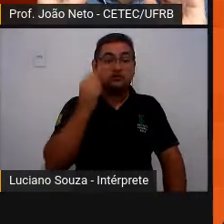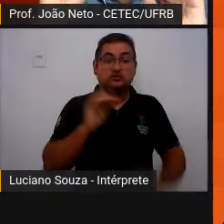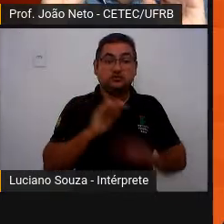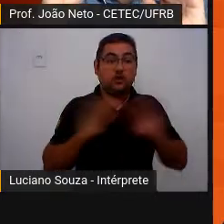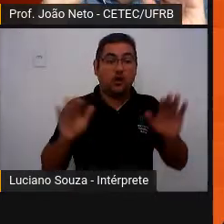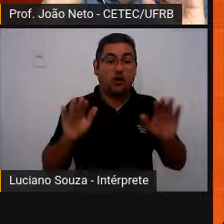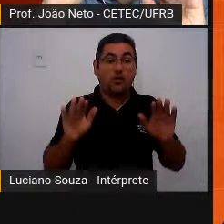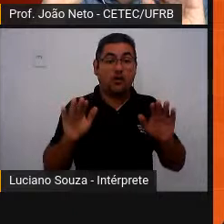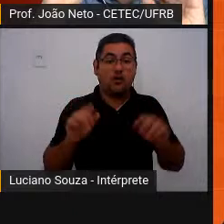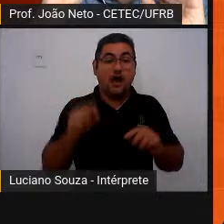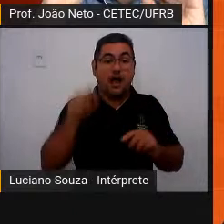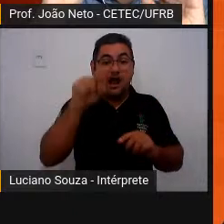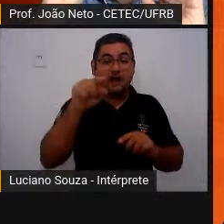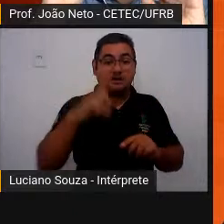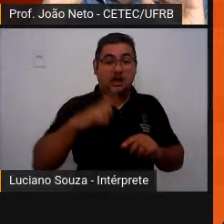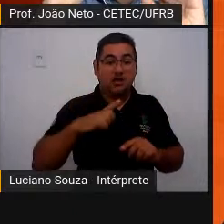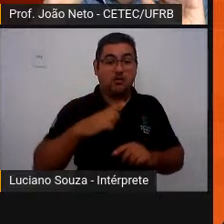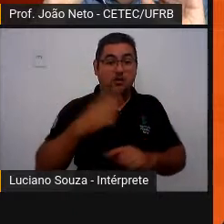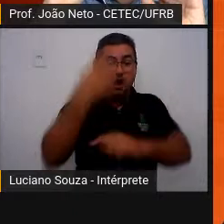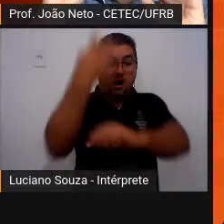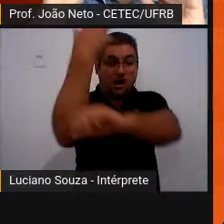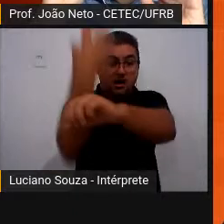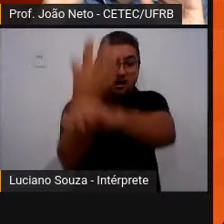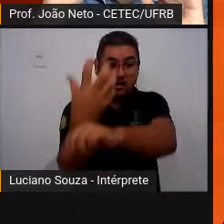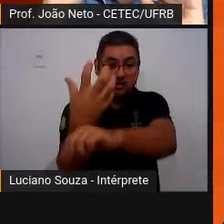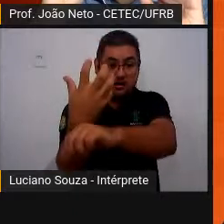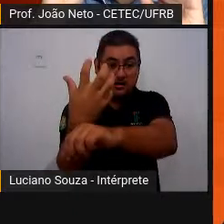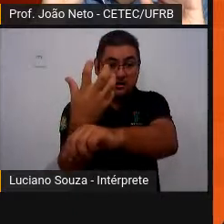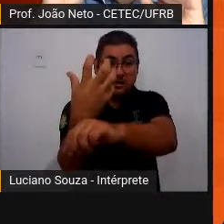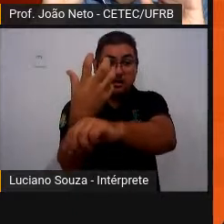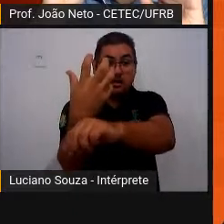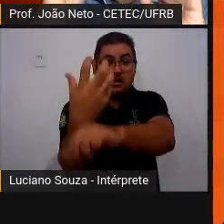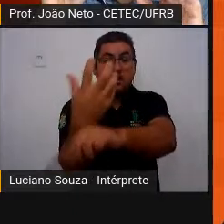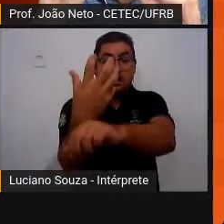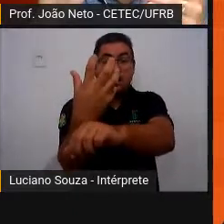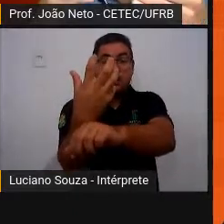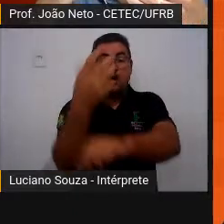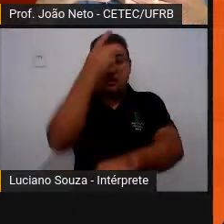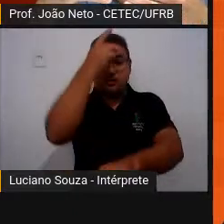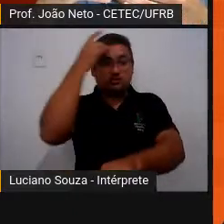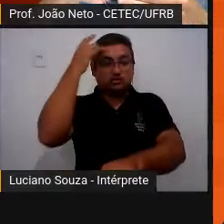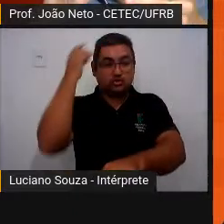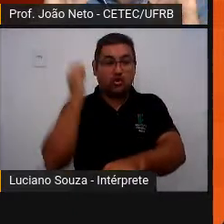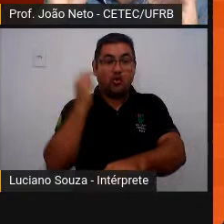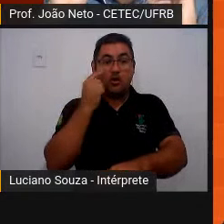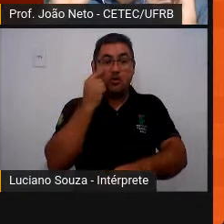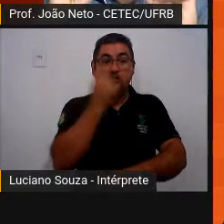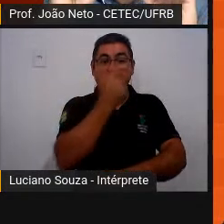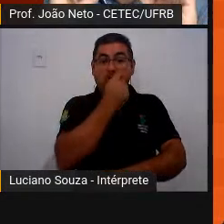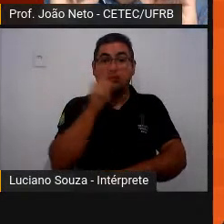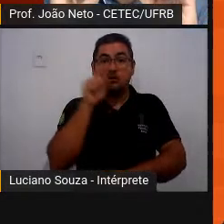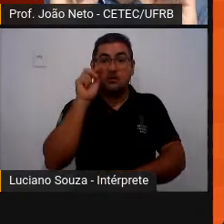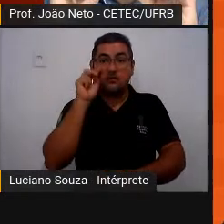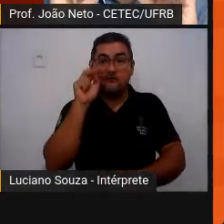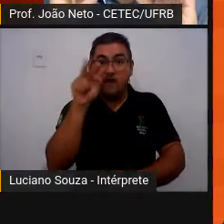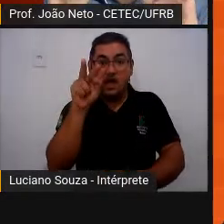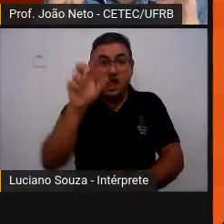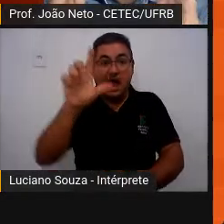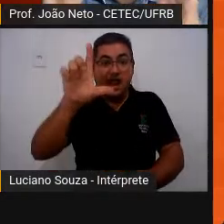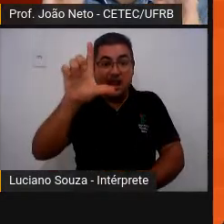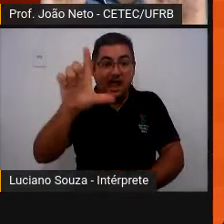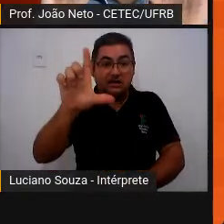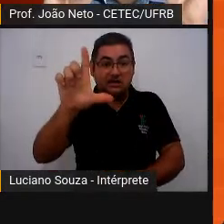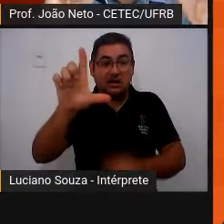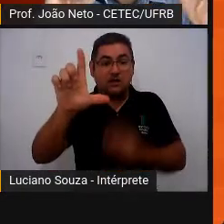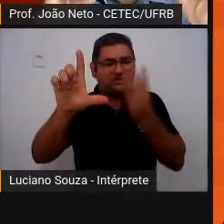e quando a pessoa para os olhos determinadas letra por 3 segundos e positiva entende que a pessoa escolheu aquela